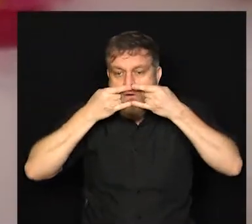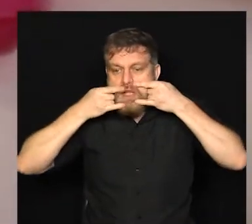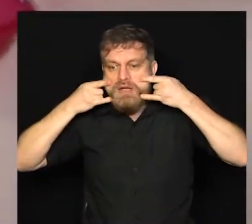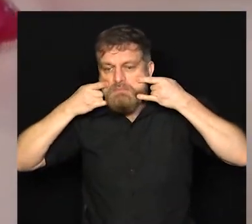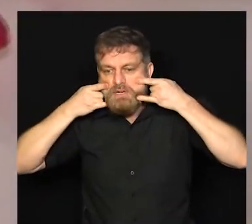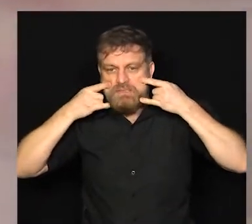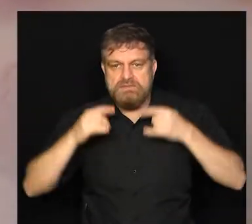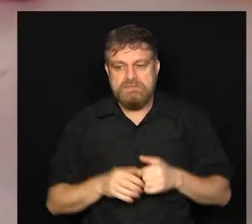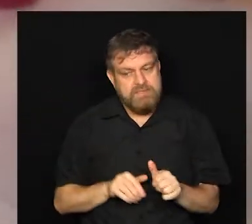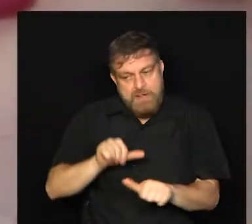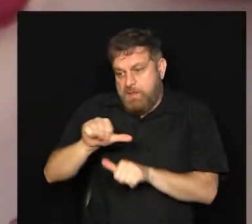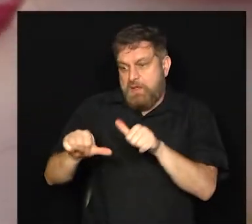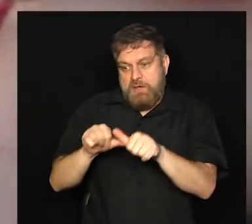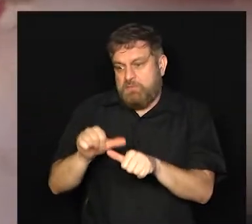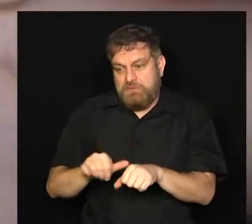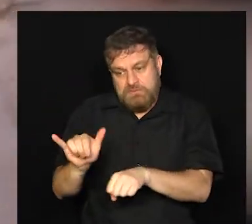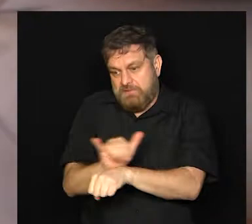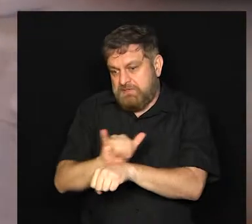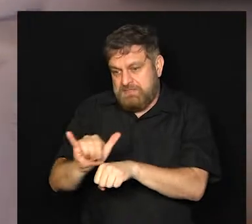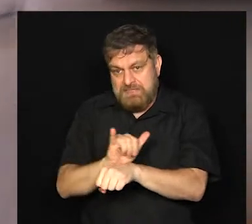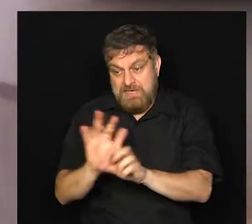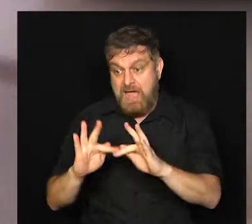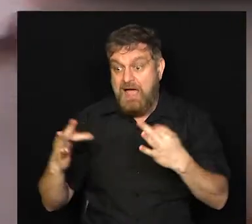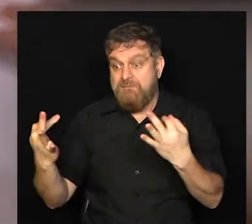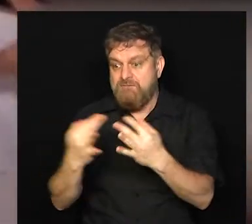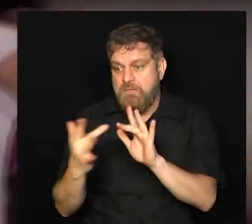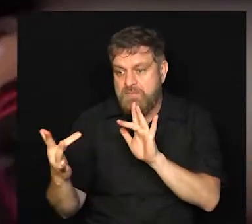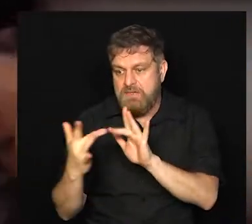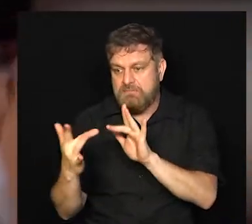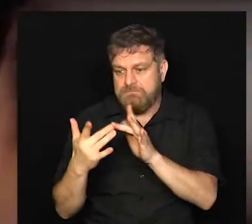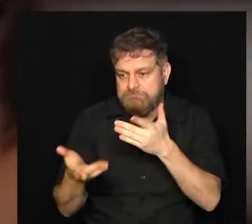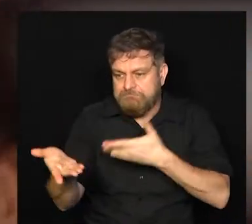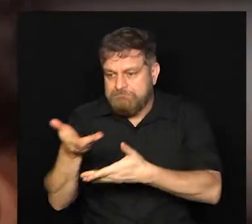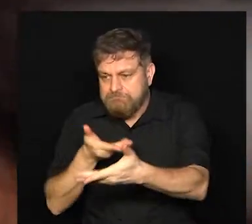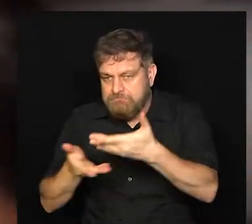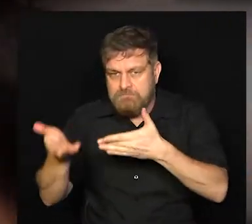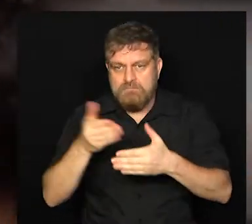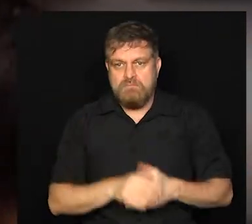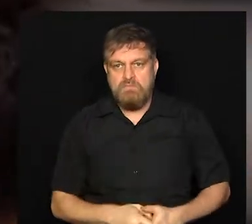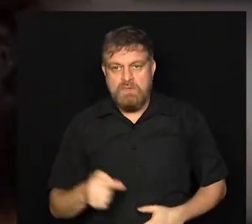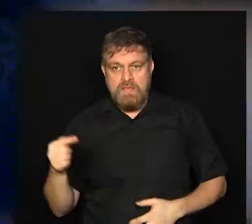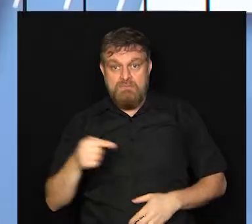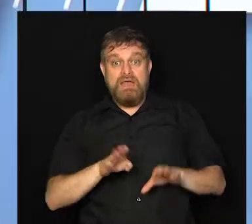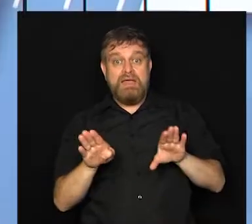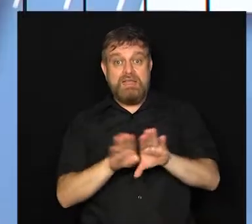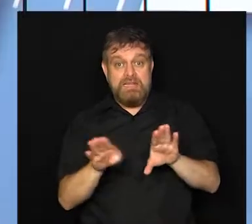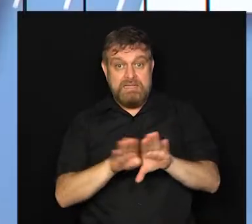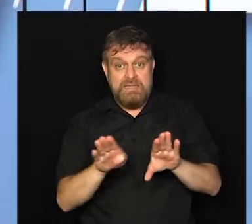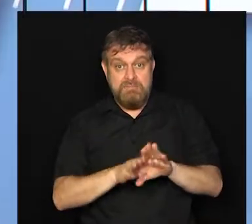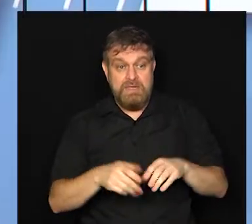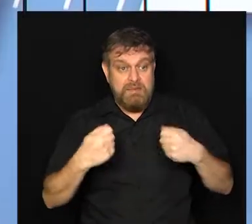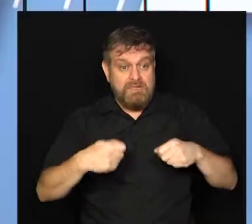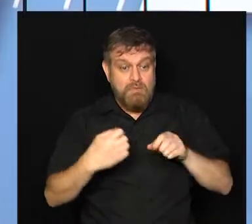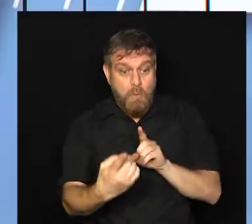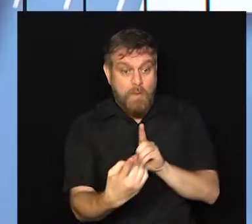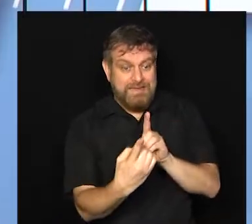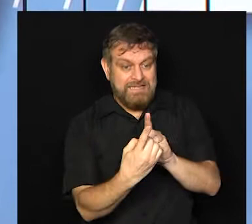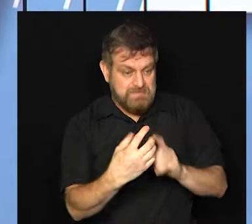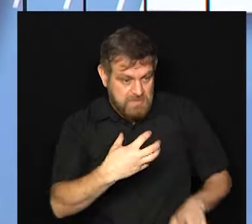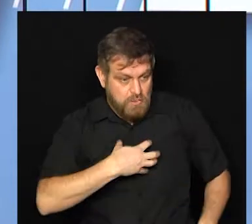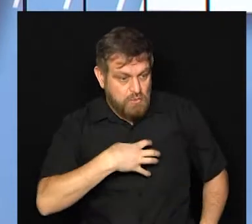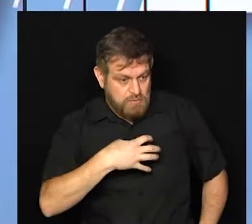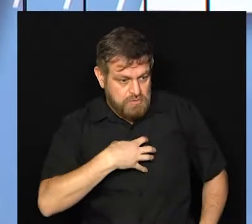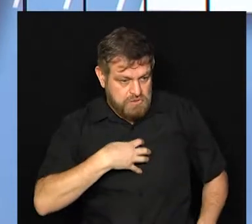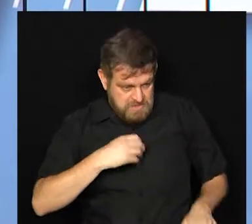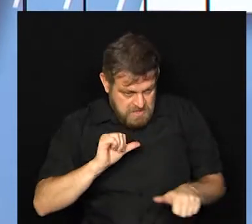máscara, para atender as famílias ali na Ah, então entrega de vocês alimentos. até tiveram que mudar, assim, o atendimento de